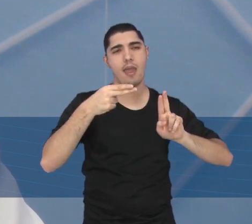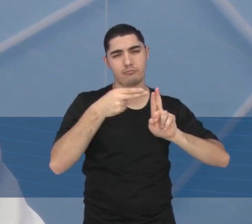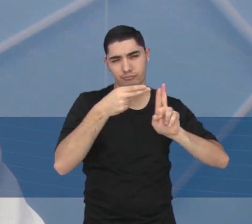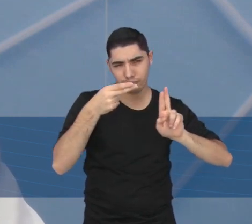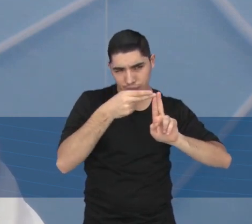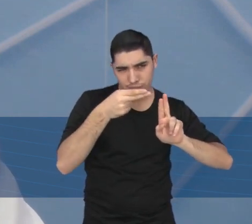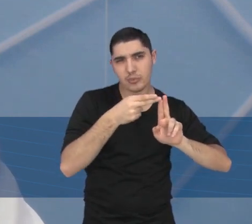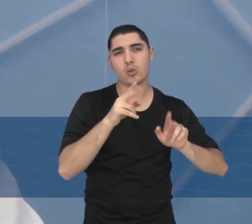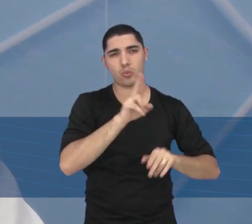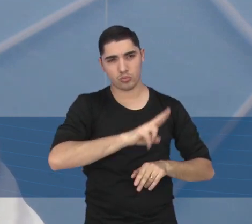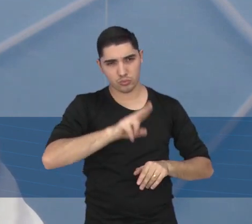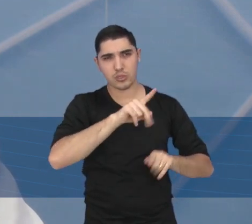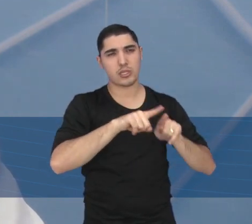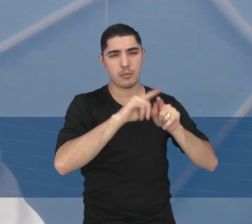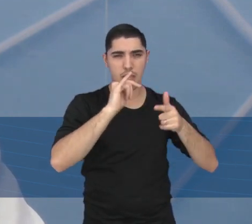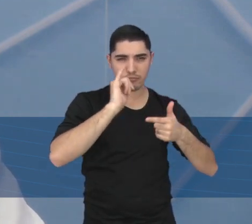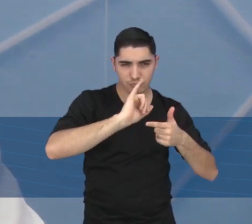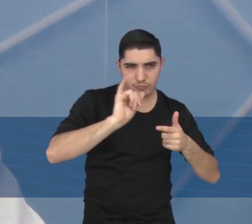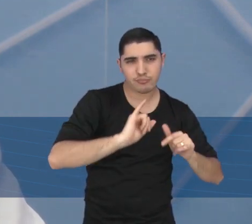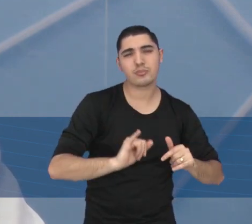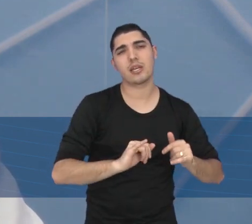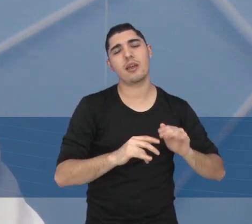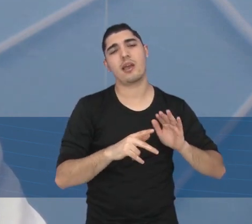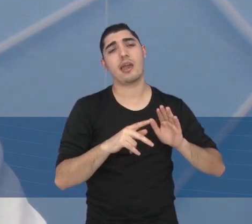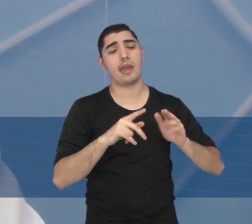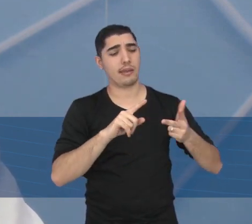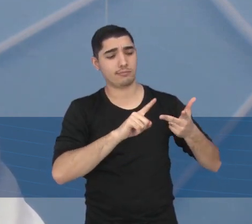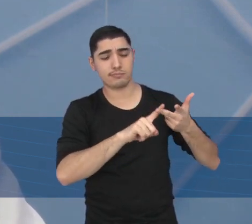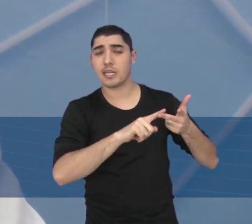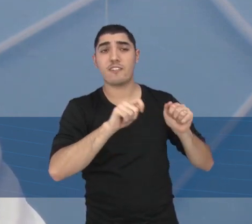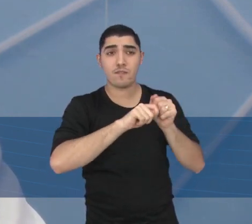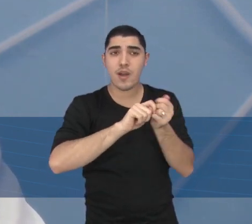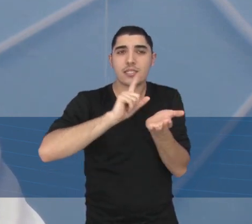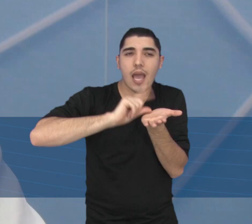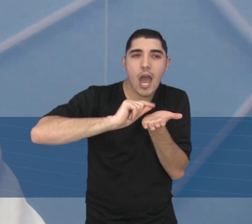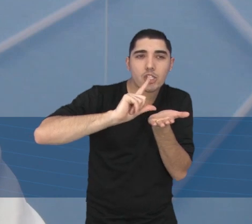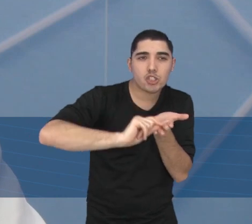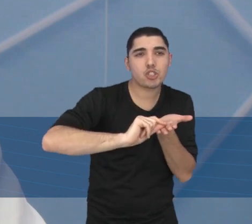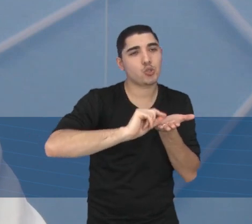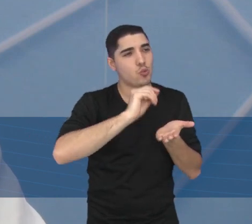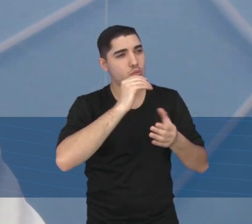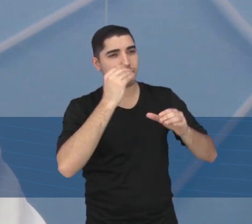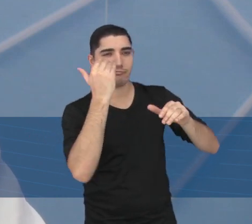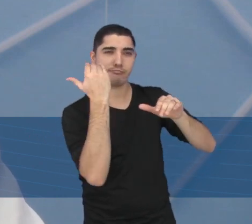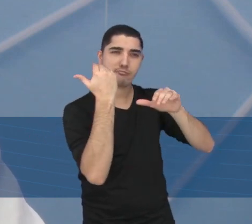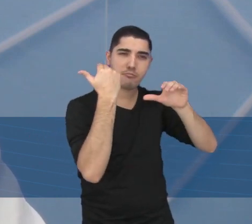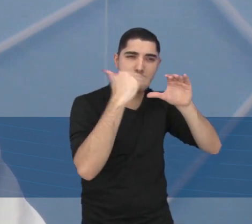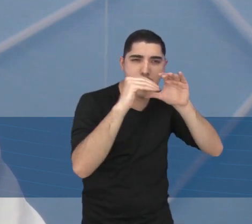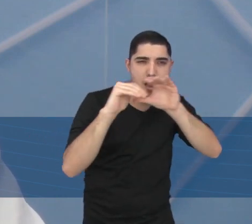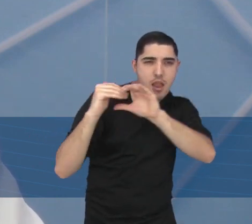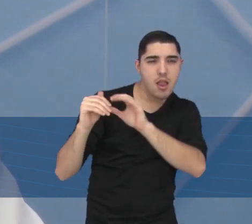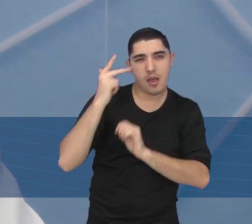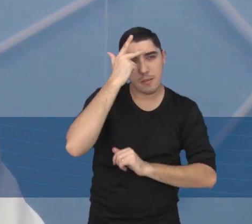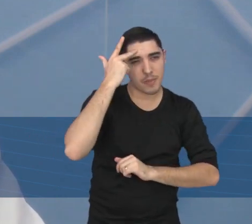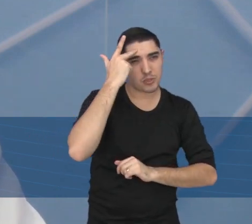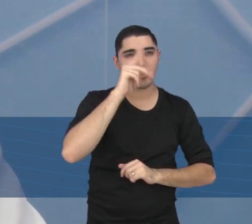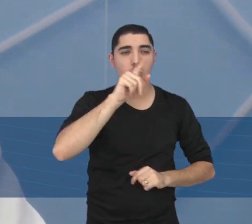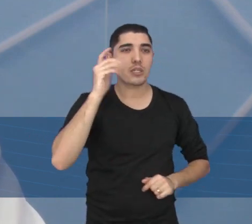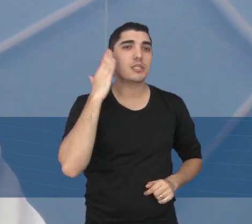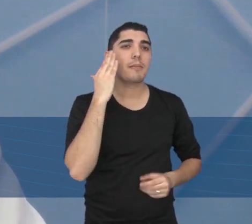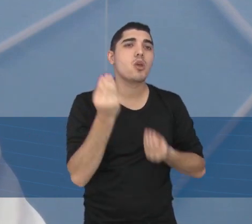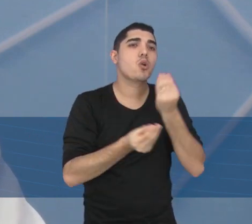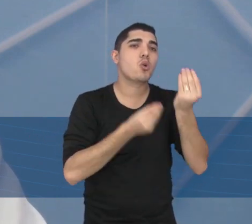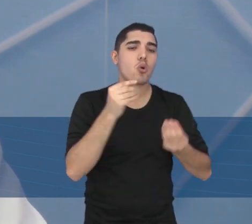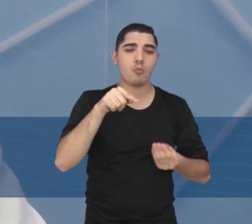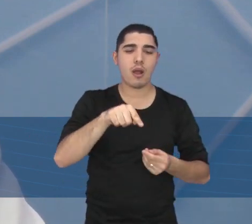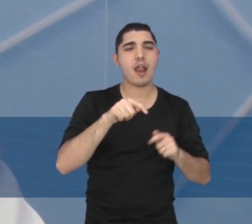YouTube, vídeos, seja da fábrica, ou alguns artigos explicando realmente um detalhamento maior de como é que funciona, o que é